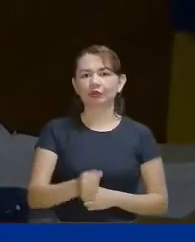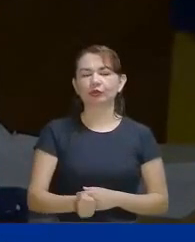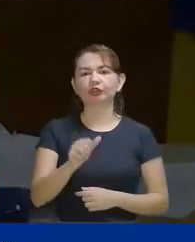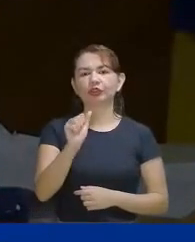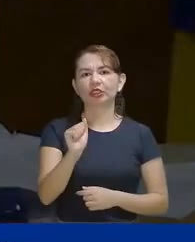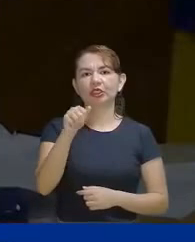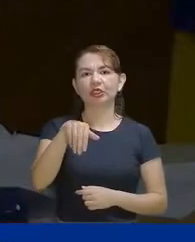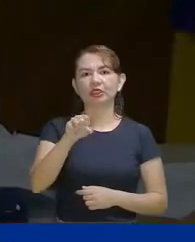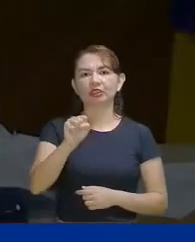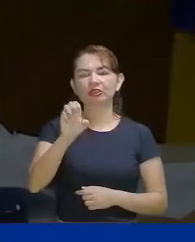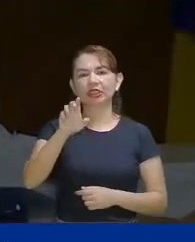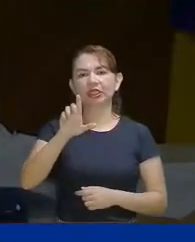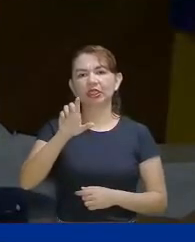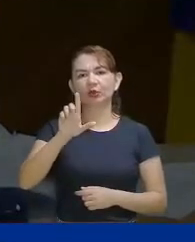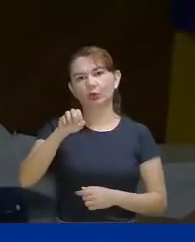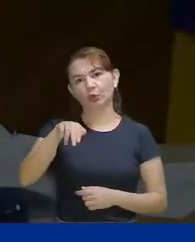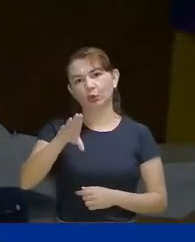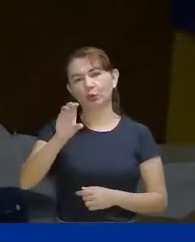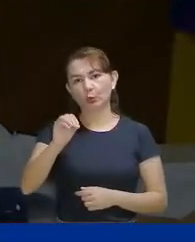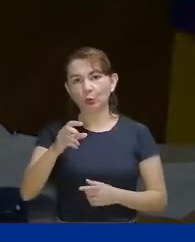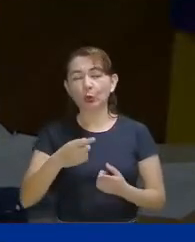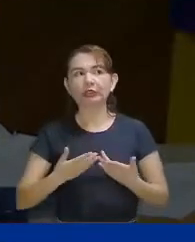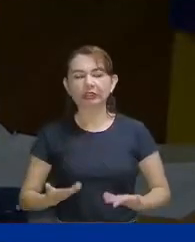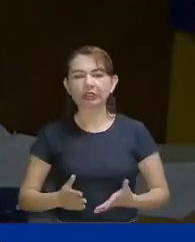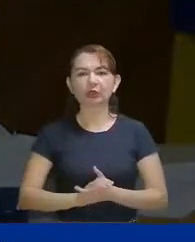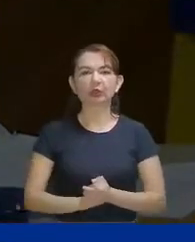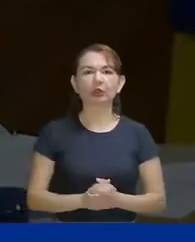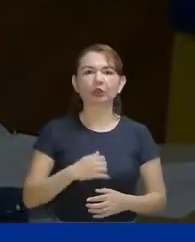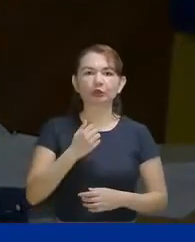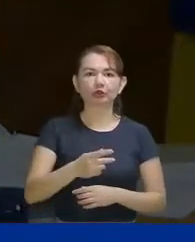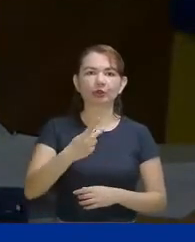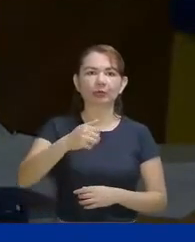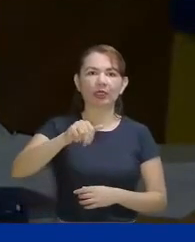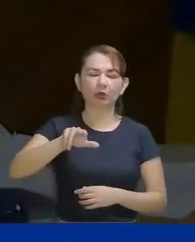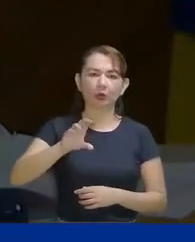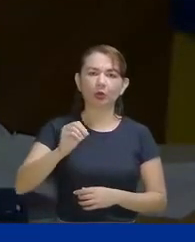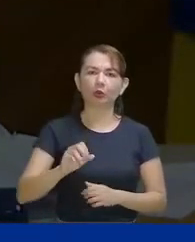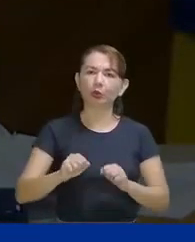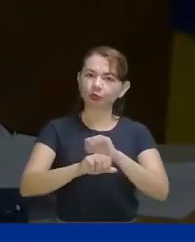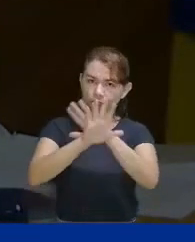Gonçalves, mas como o doutor Paulo Madeira muito bem